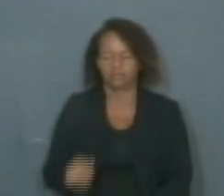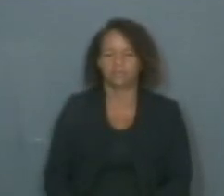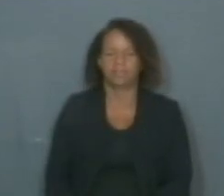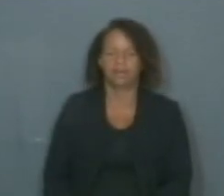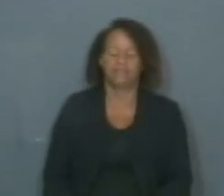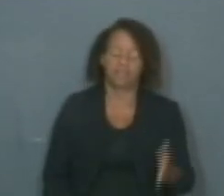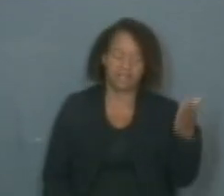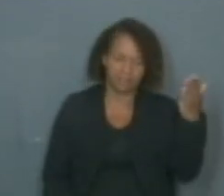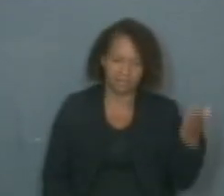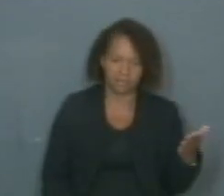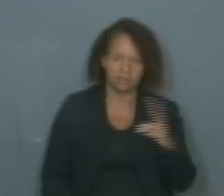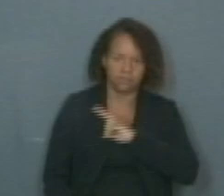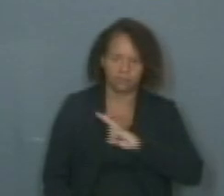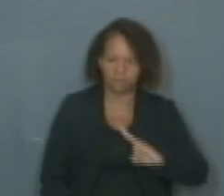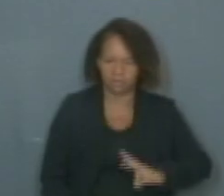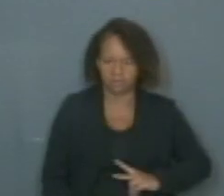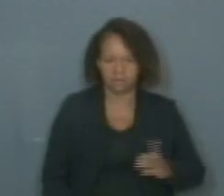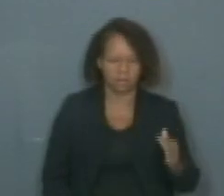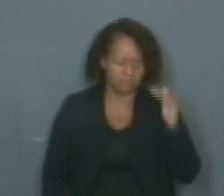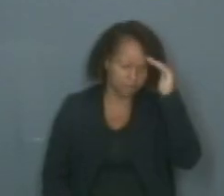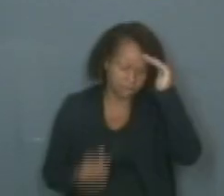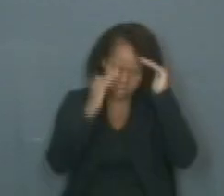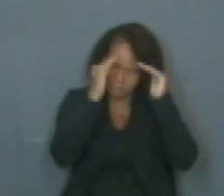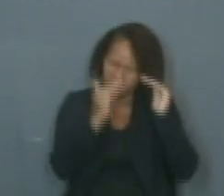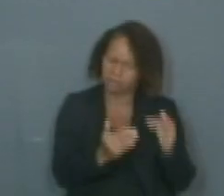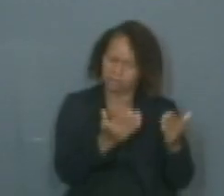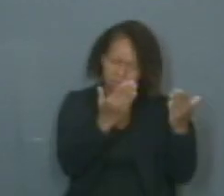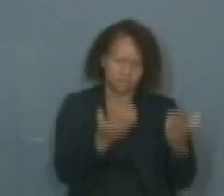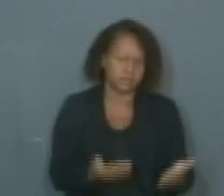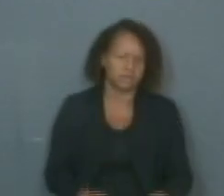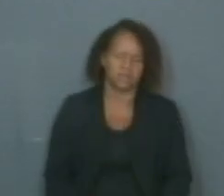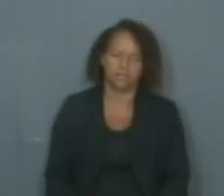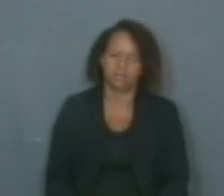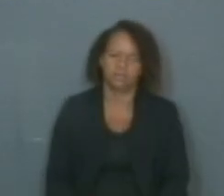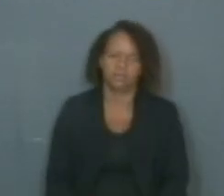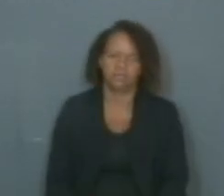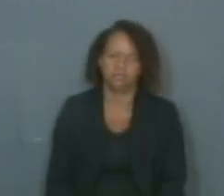Vereadora Cida Pedrosa, você sabe que eu tenho um respeito muito grande por você.